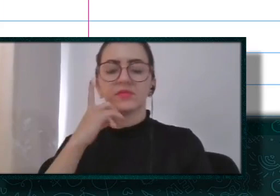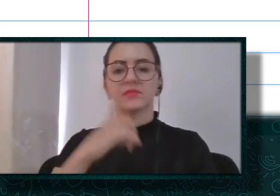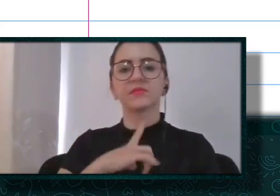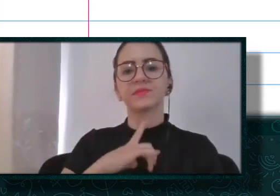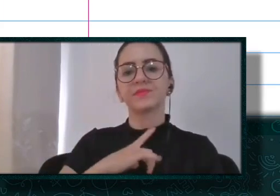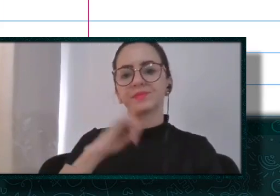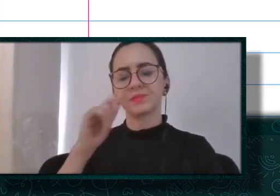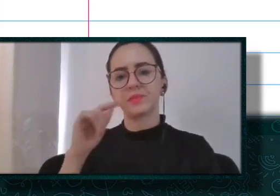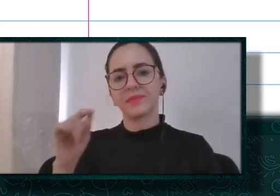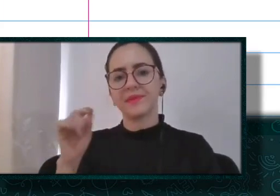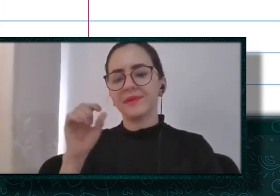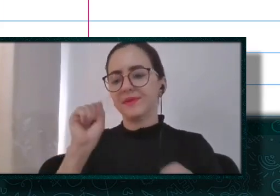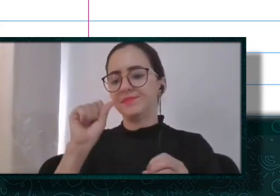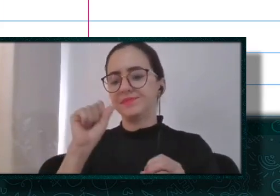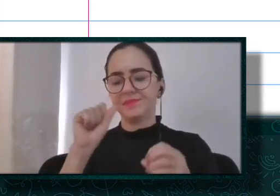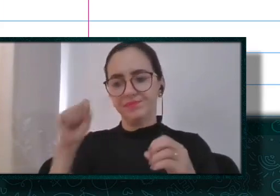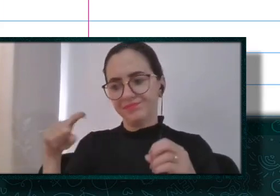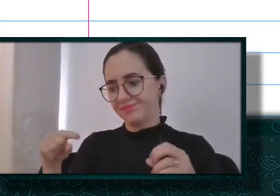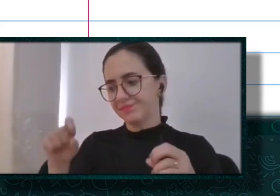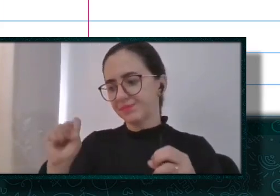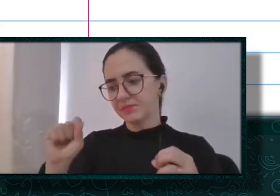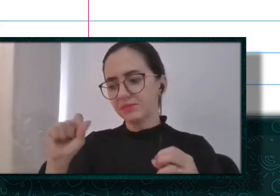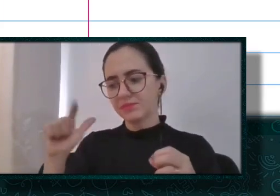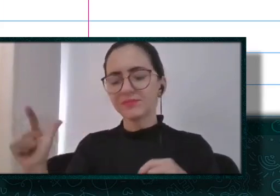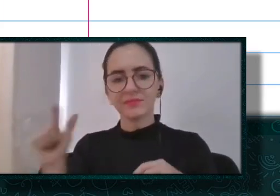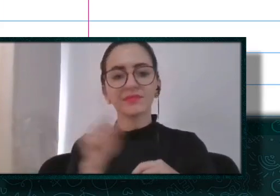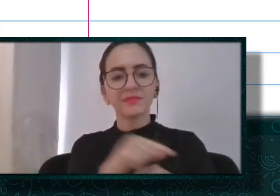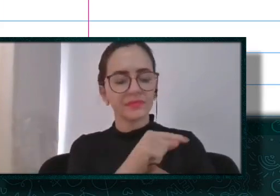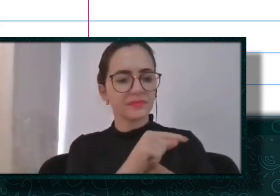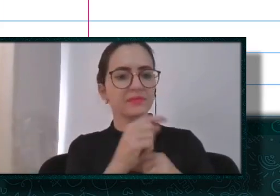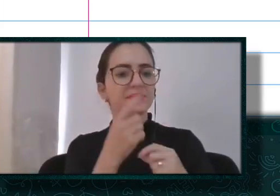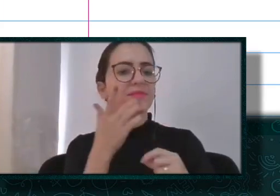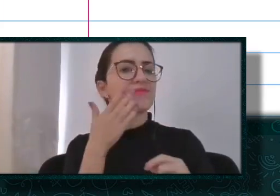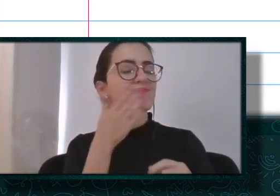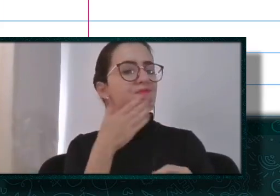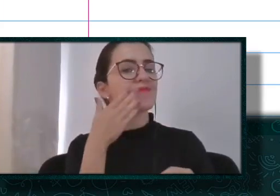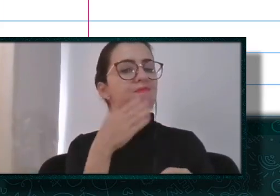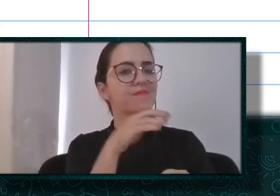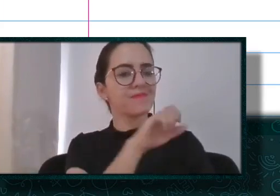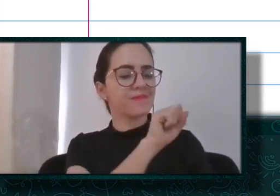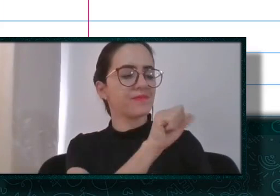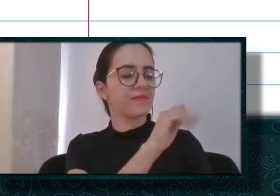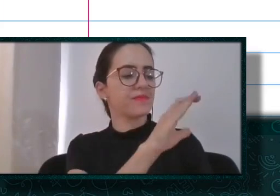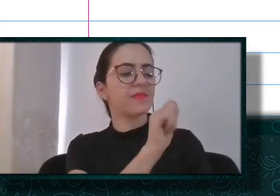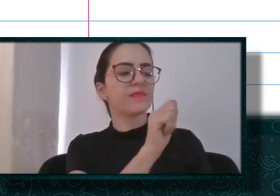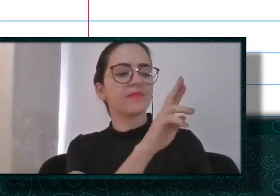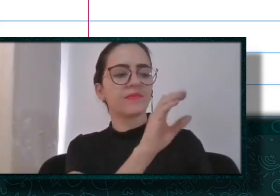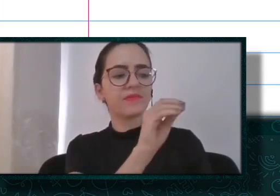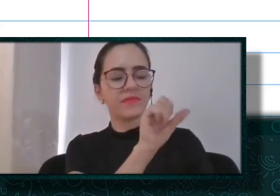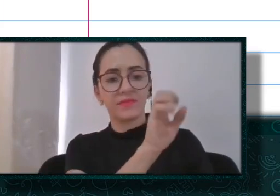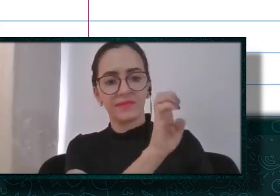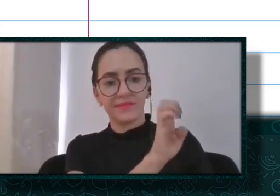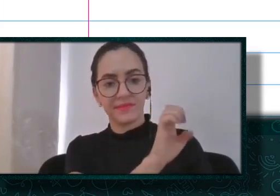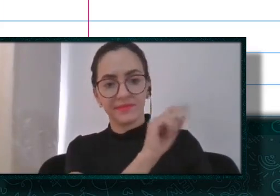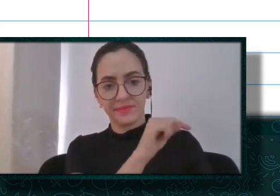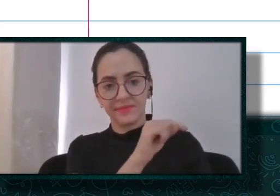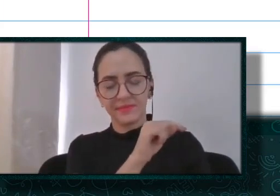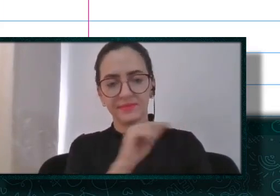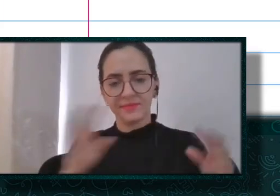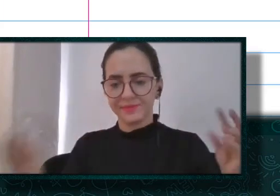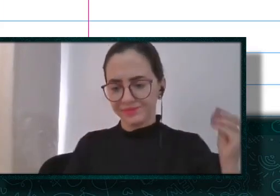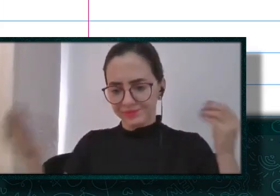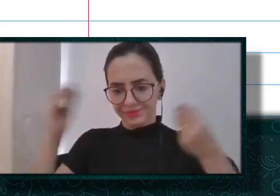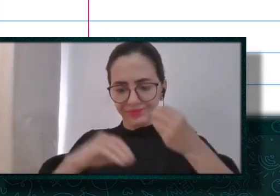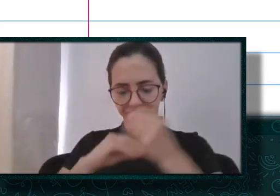tá? E aí o que acontece então no processo final? Eu peguei esses dois aqui, ó, e fiz o que nós podemos chamar de uma solução C.